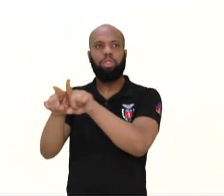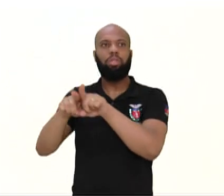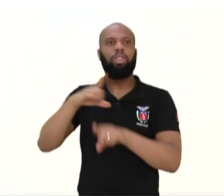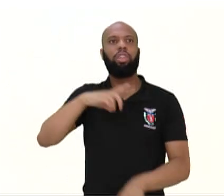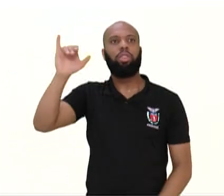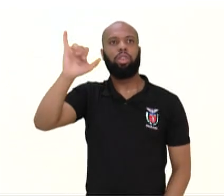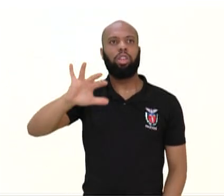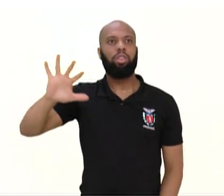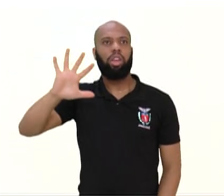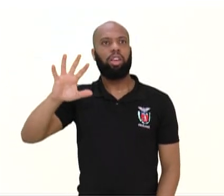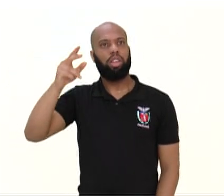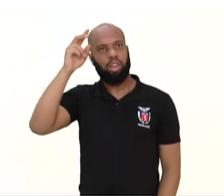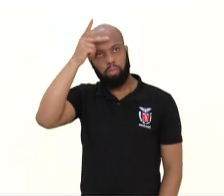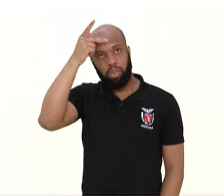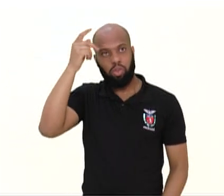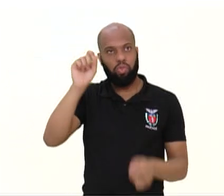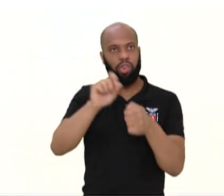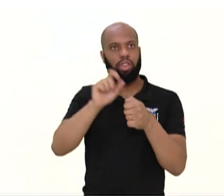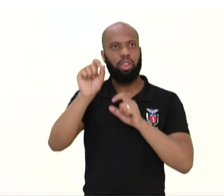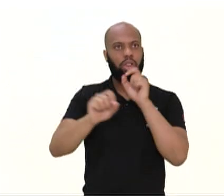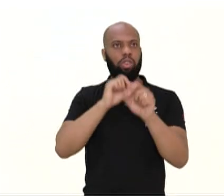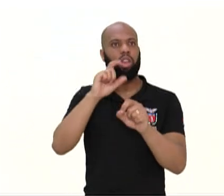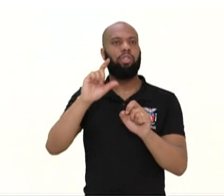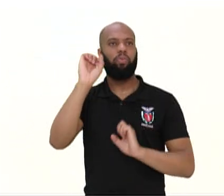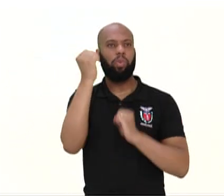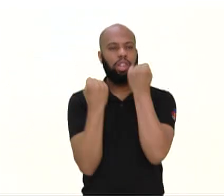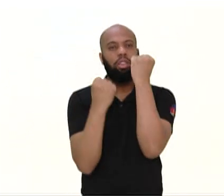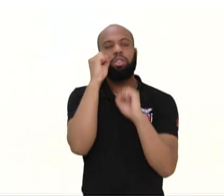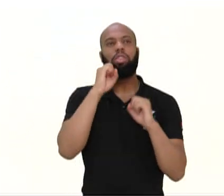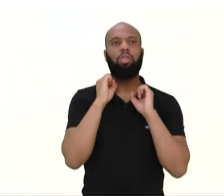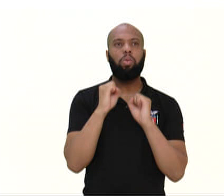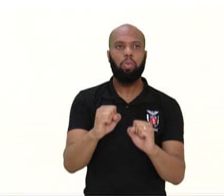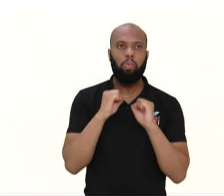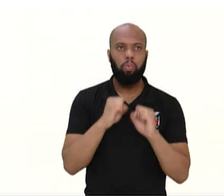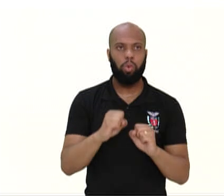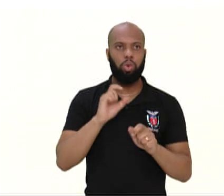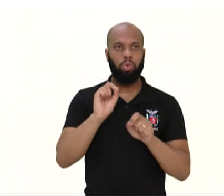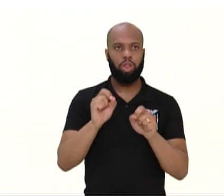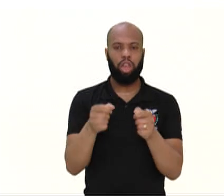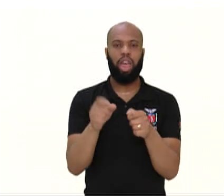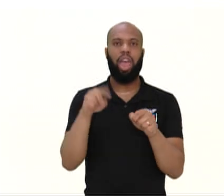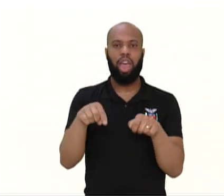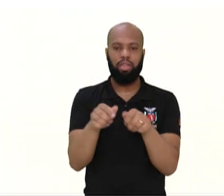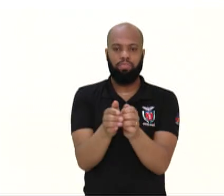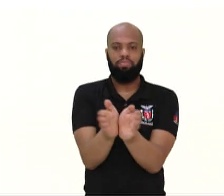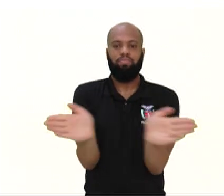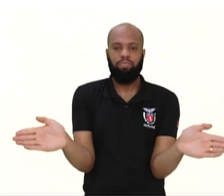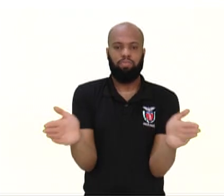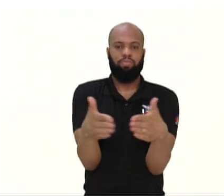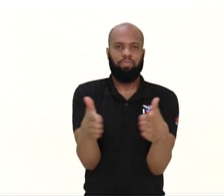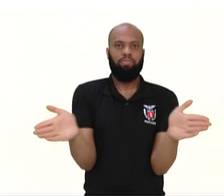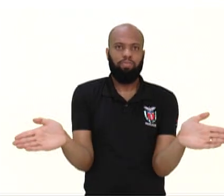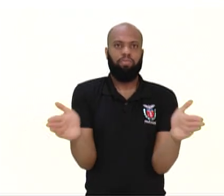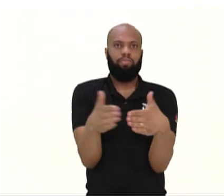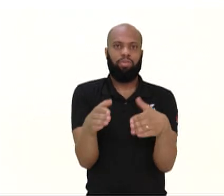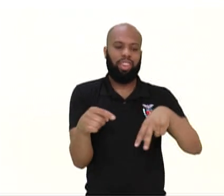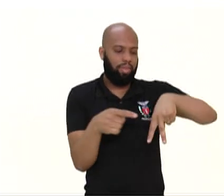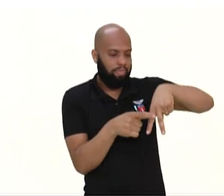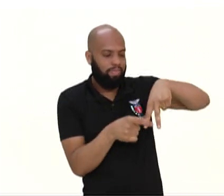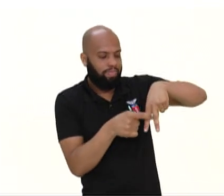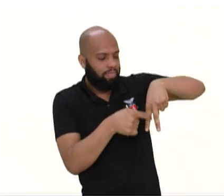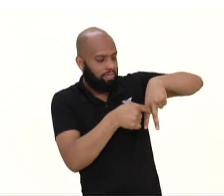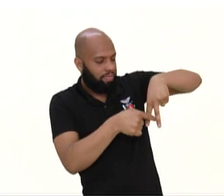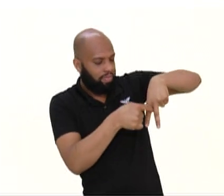ali uma pessoa fazendo um exercício, que ele pode ser o adutor ou o abdutor. Nesse caso, ele está fazendo